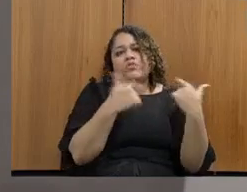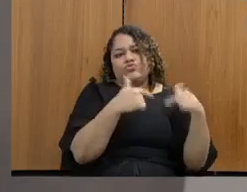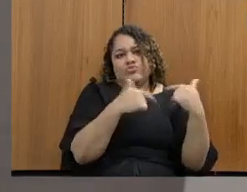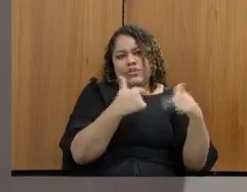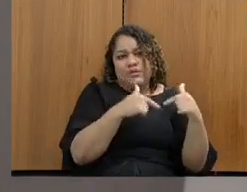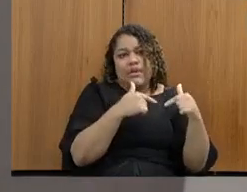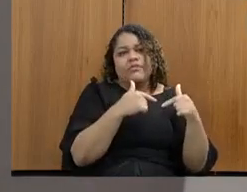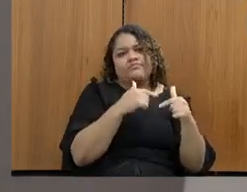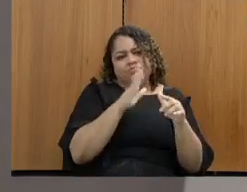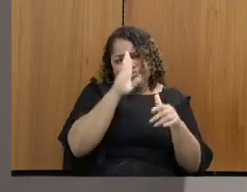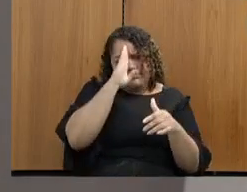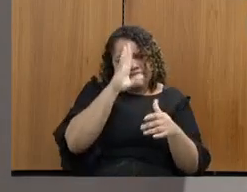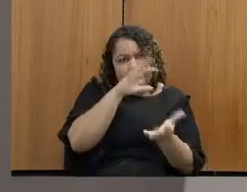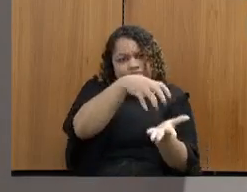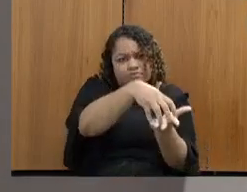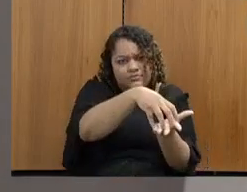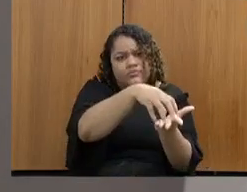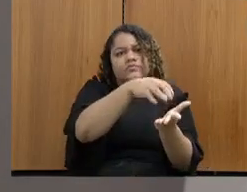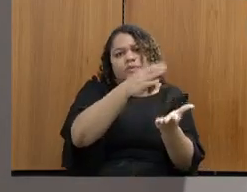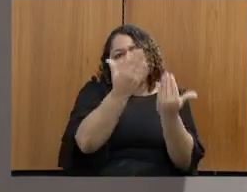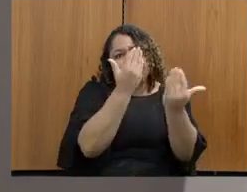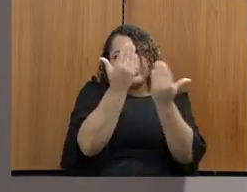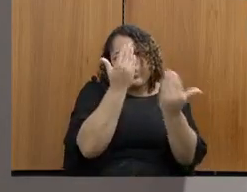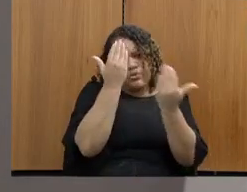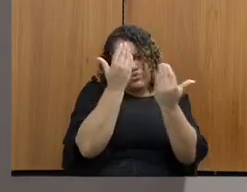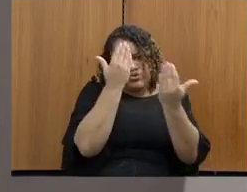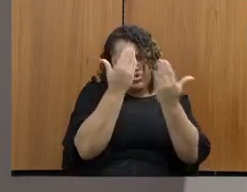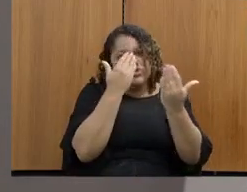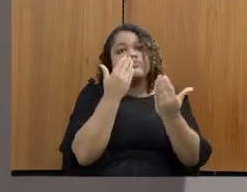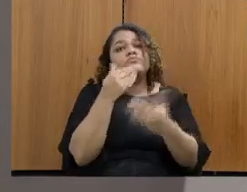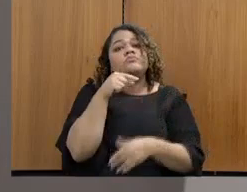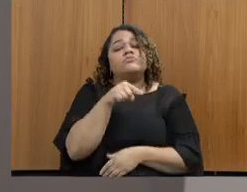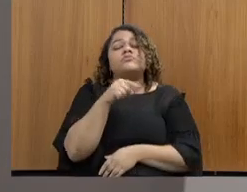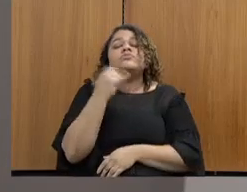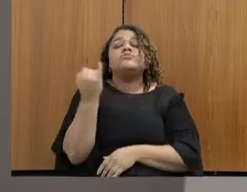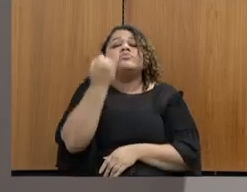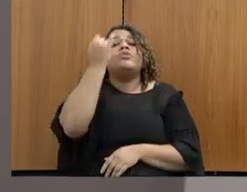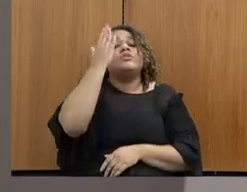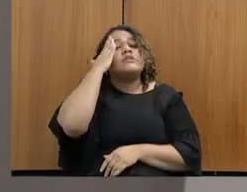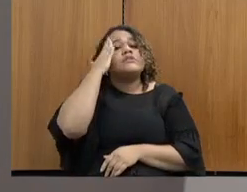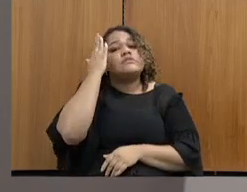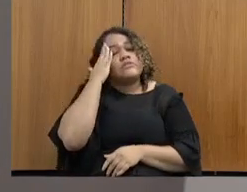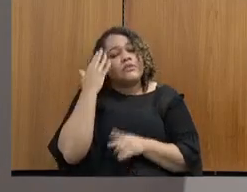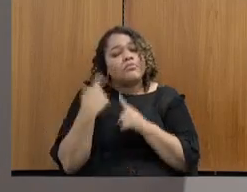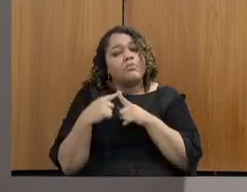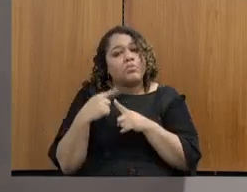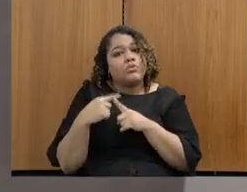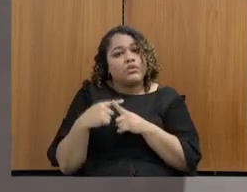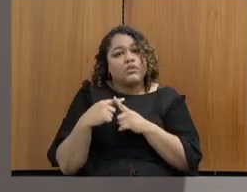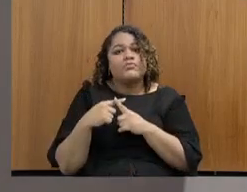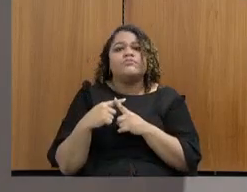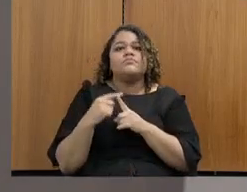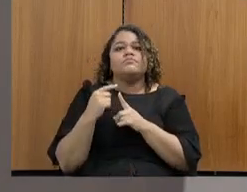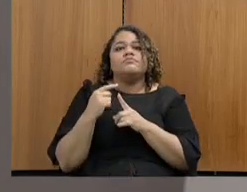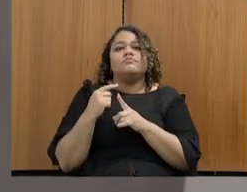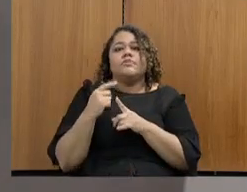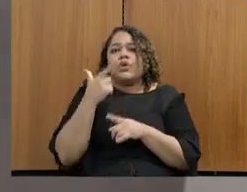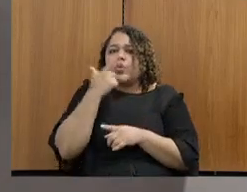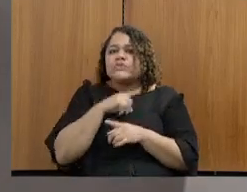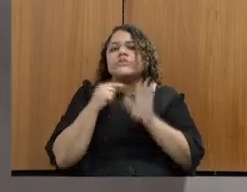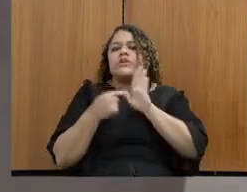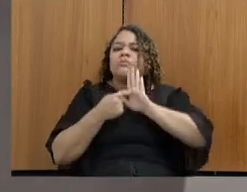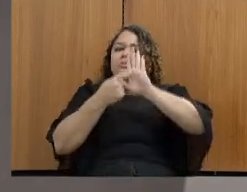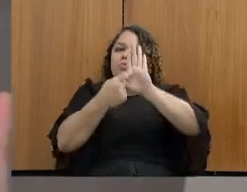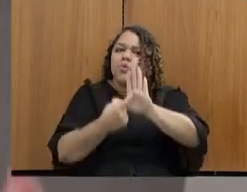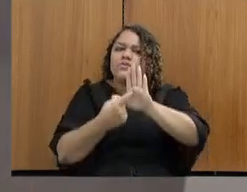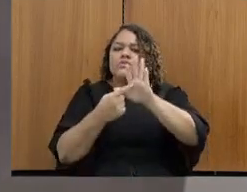é isso acho que é um registro muito importante porque né para que nós tenhamos a prestação de um serviço público de qualidade é